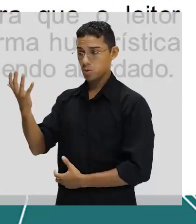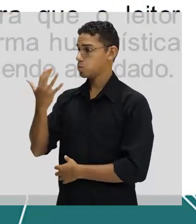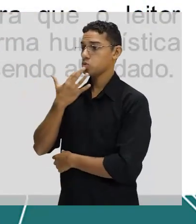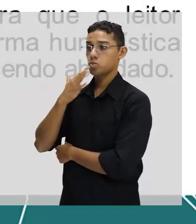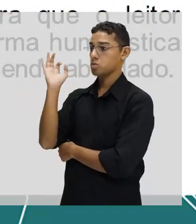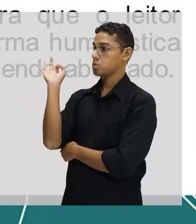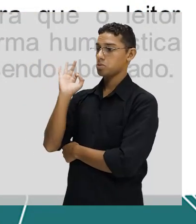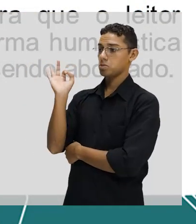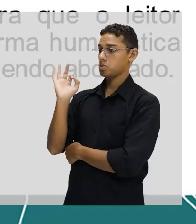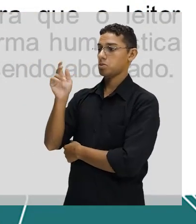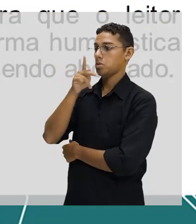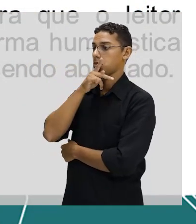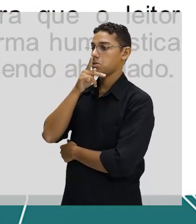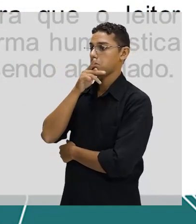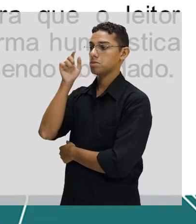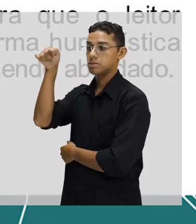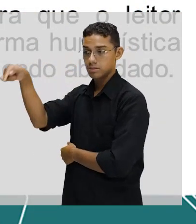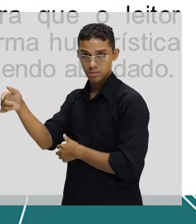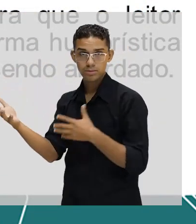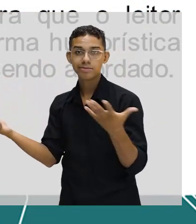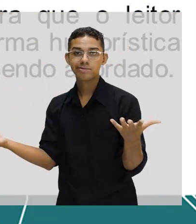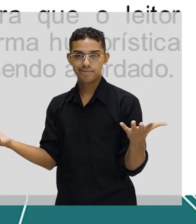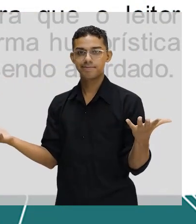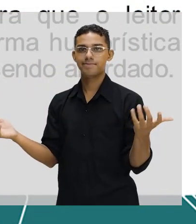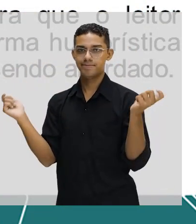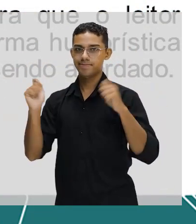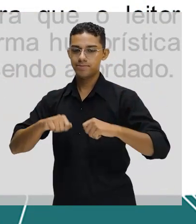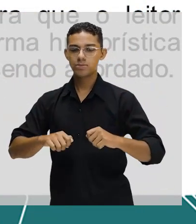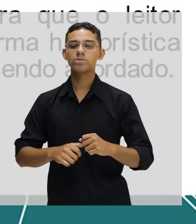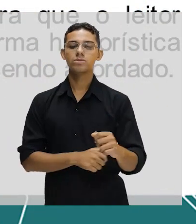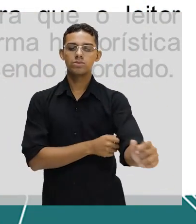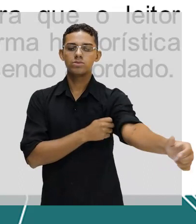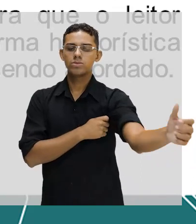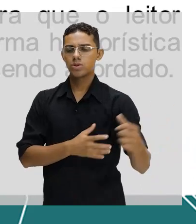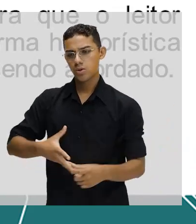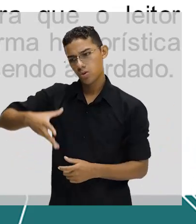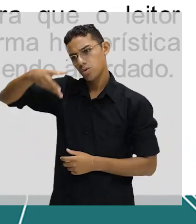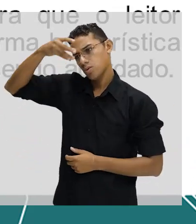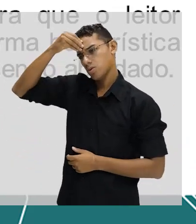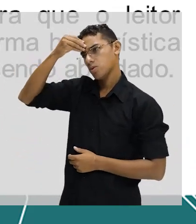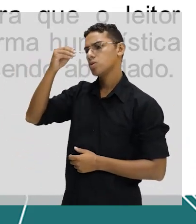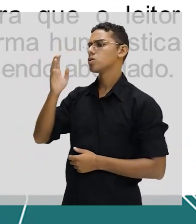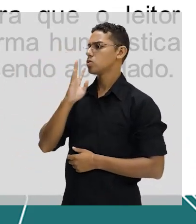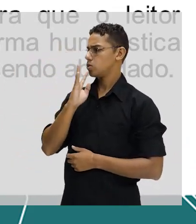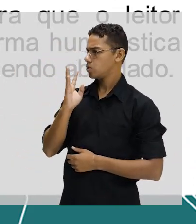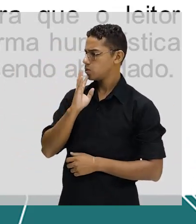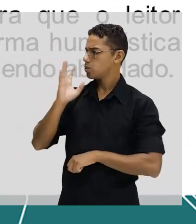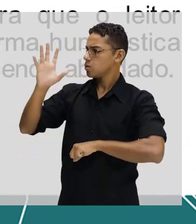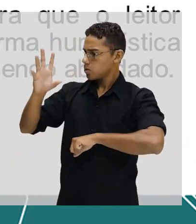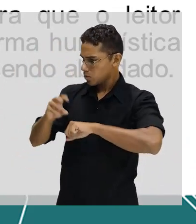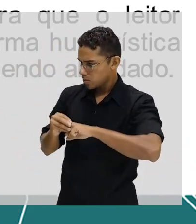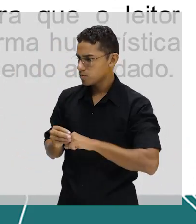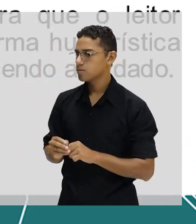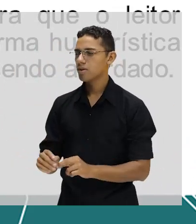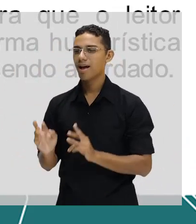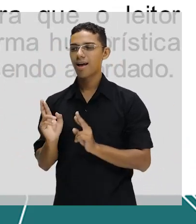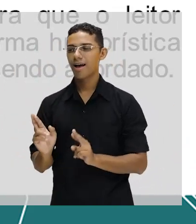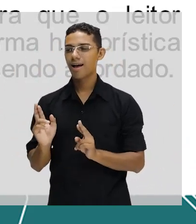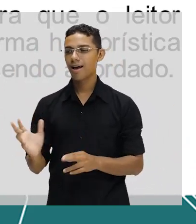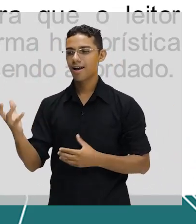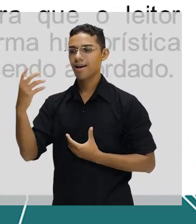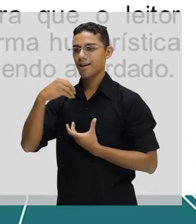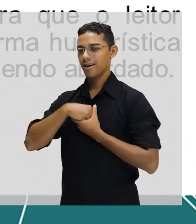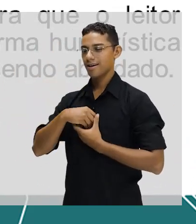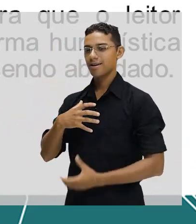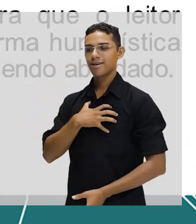Então, é necessário que haja um conhecimento prévio por parte do leitor, para que ele possa suprir as expectativas impostas a